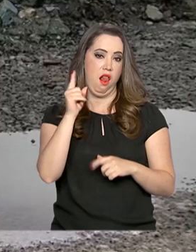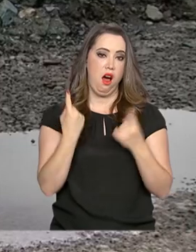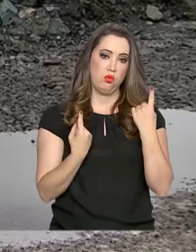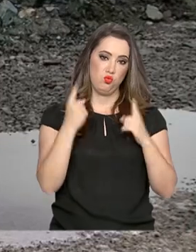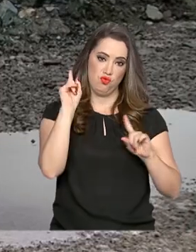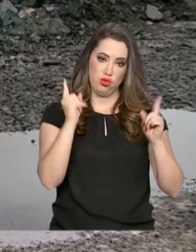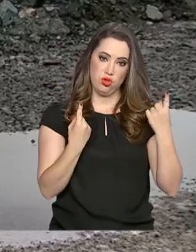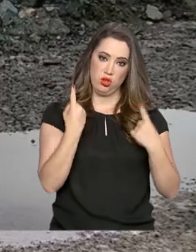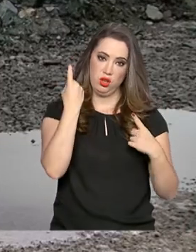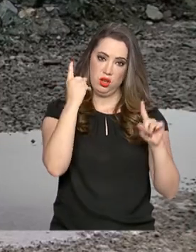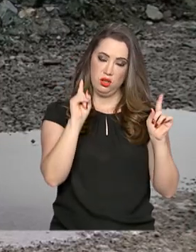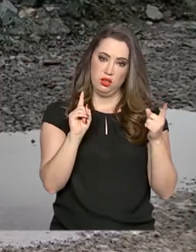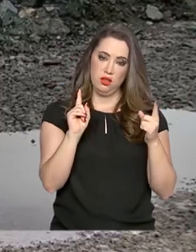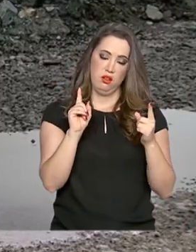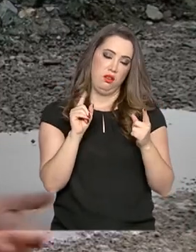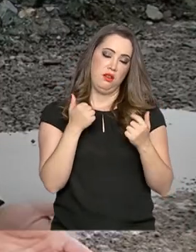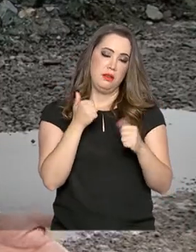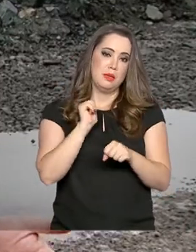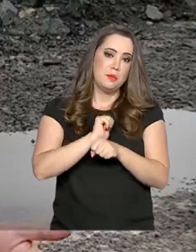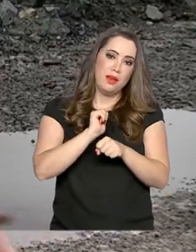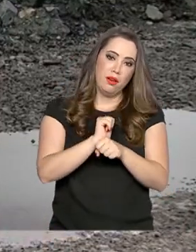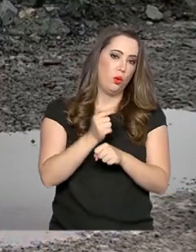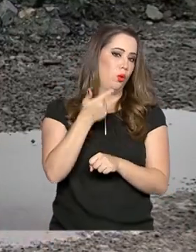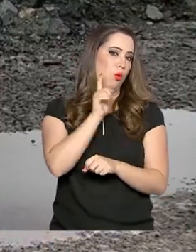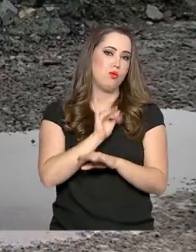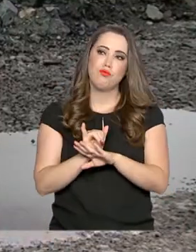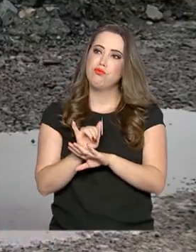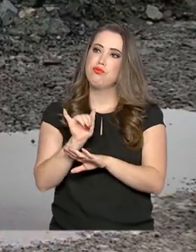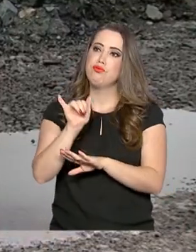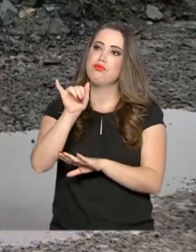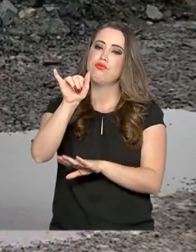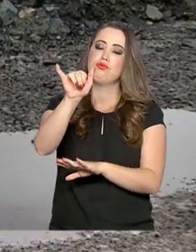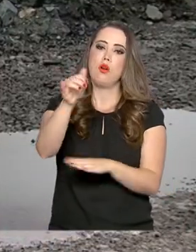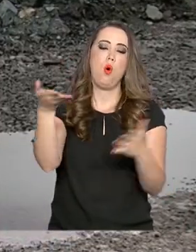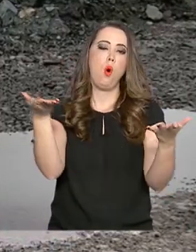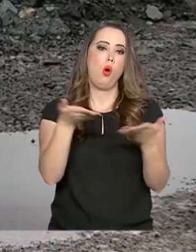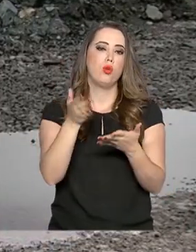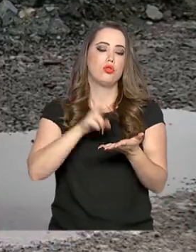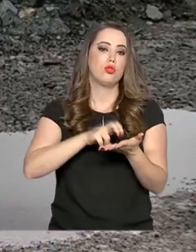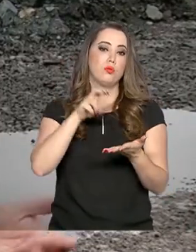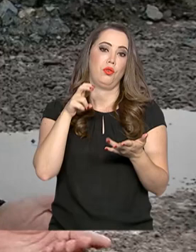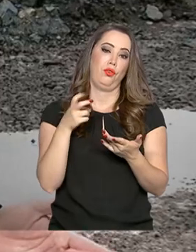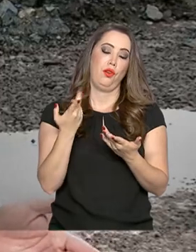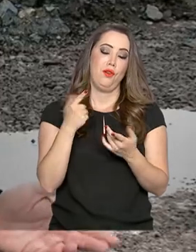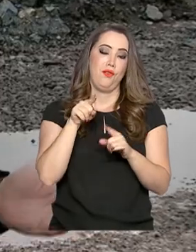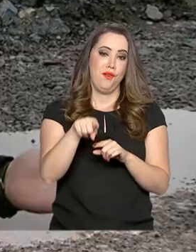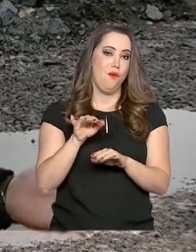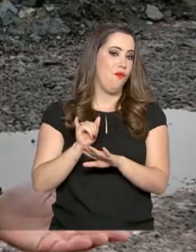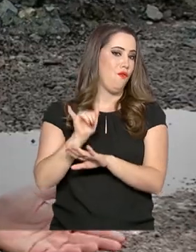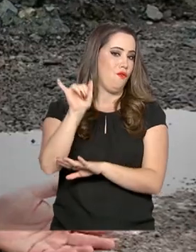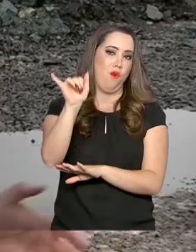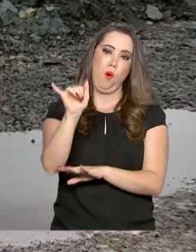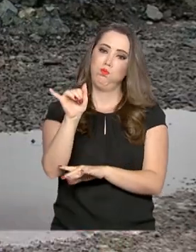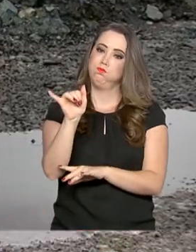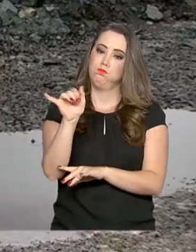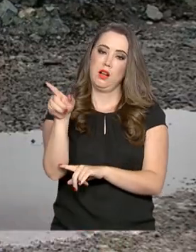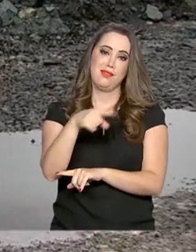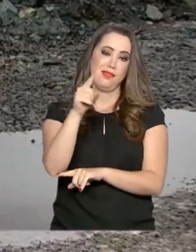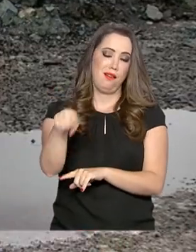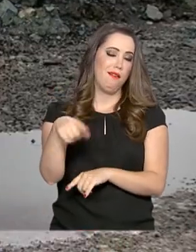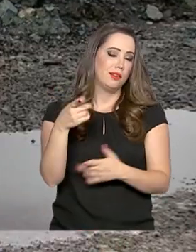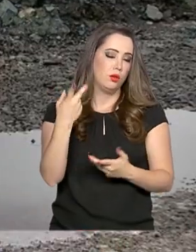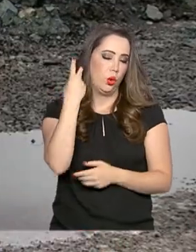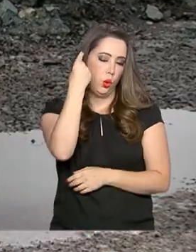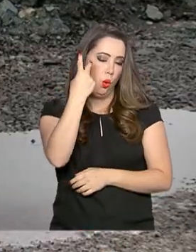que fica no extremo sul do continente sul-americano, não conseguiu decolar na manhã de hoje, como estava previsto. O voo não foi autorizado. Isso é muito